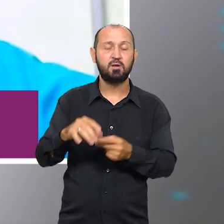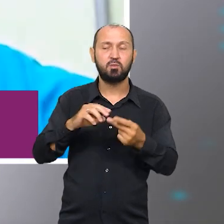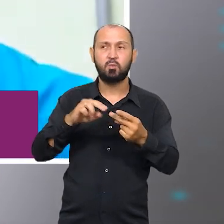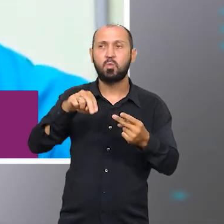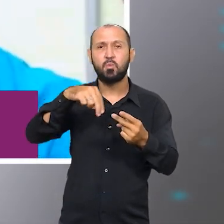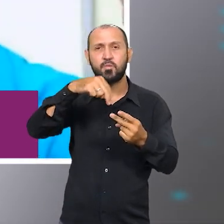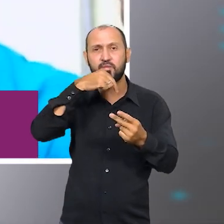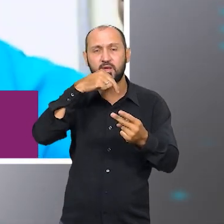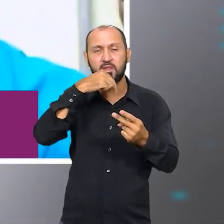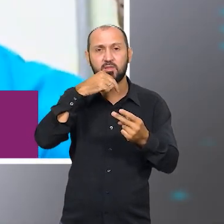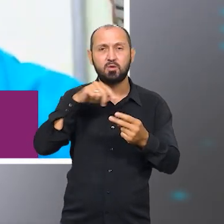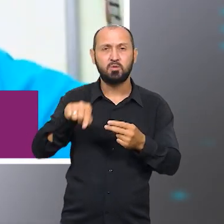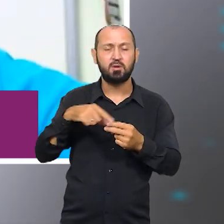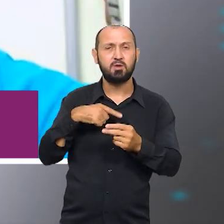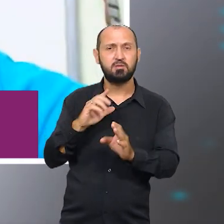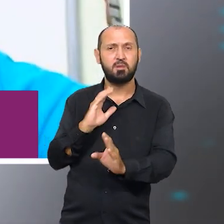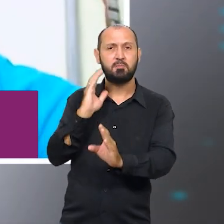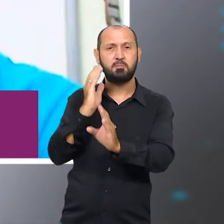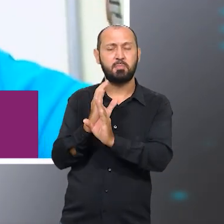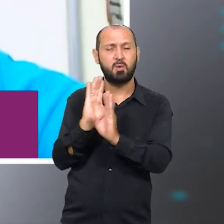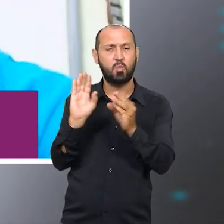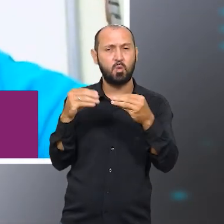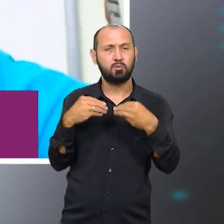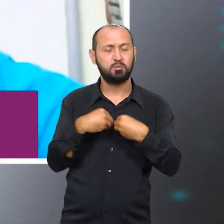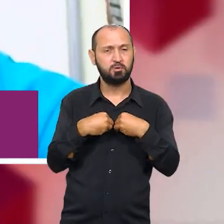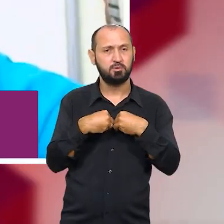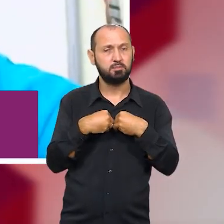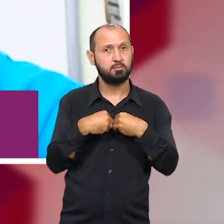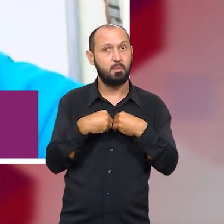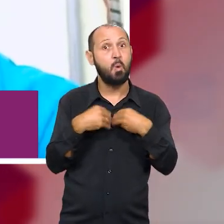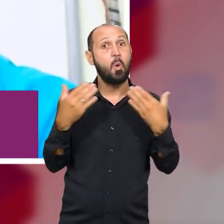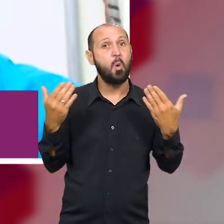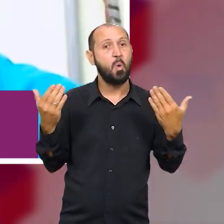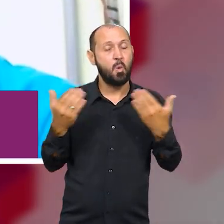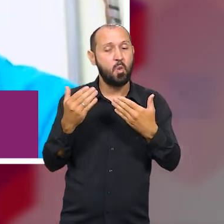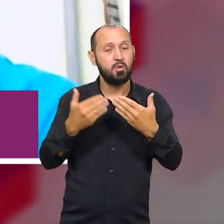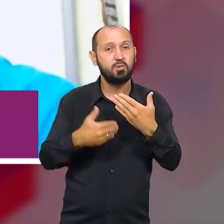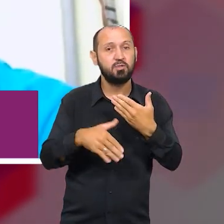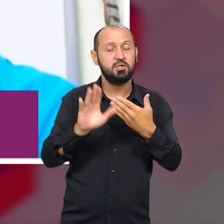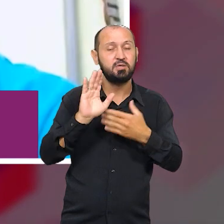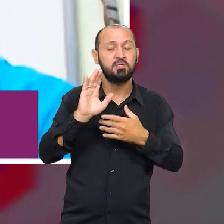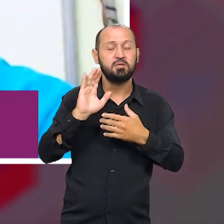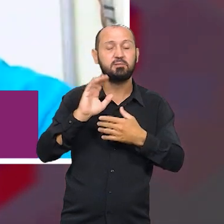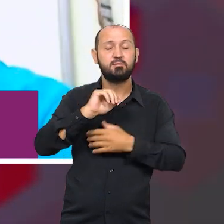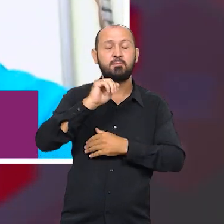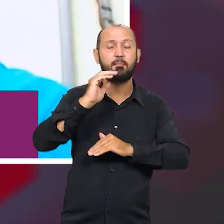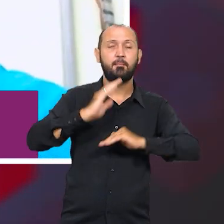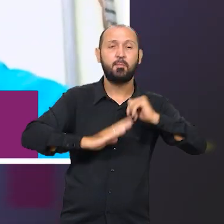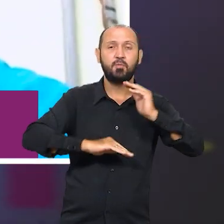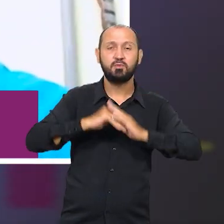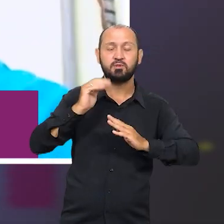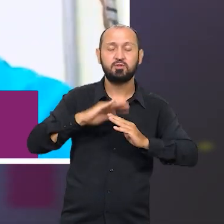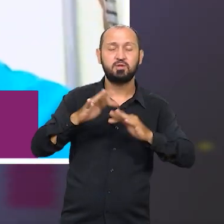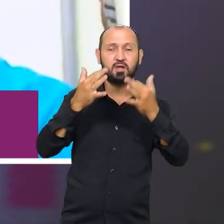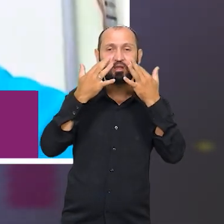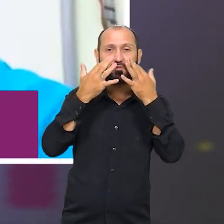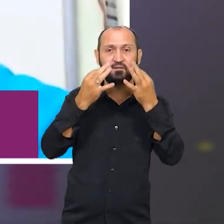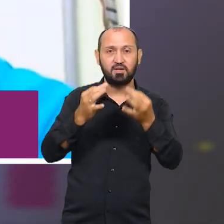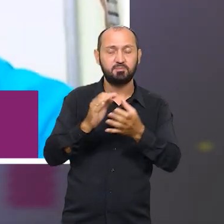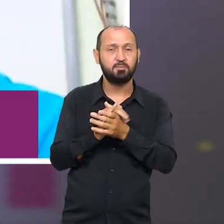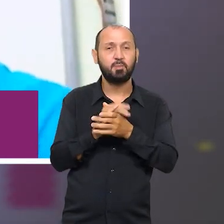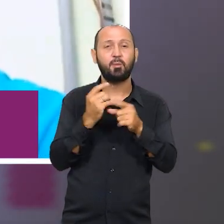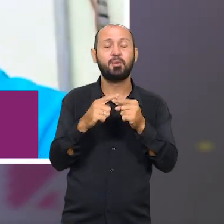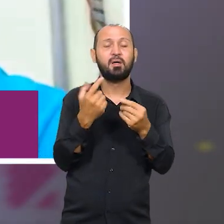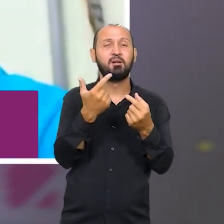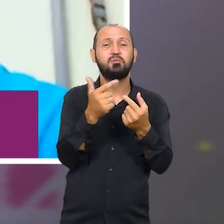filho, um neto, que é diagnosticado com autismo. Hoje, a maioria dos profissionais já estão com esse